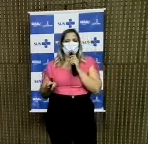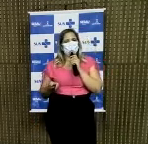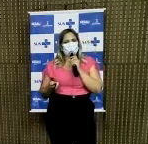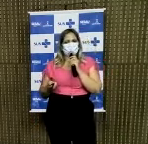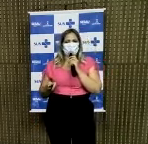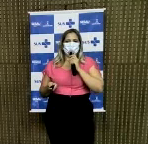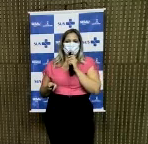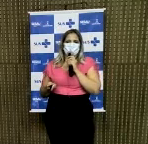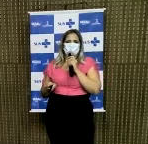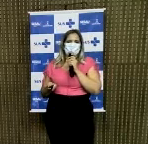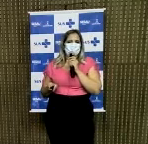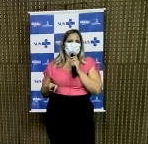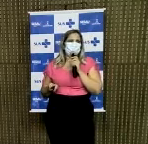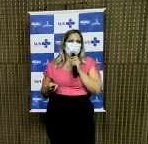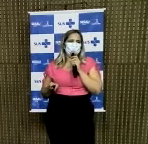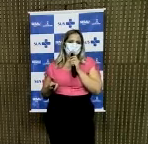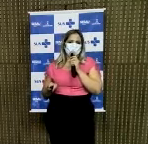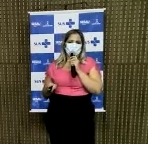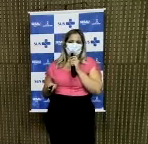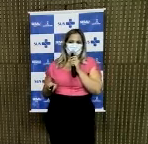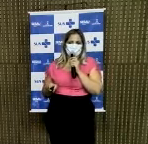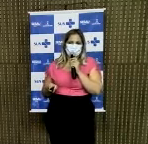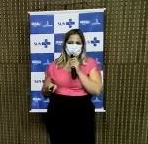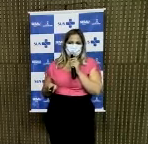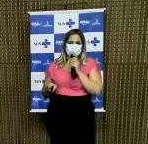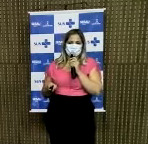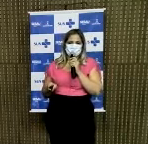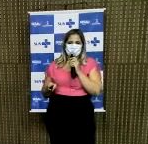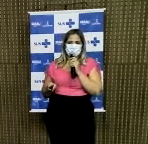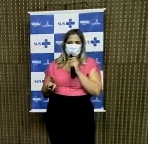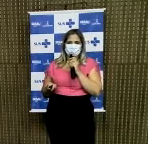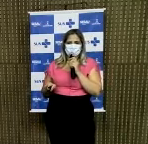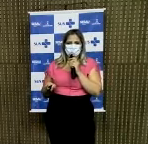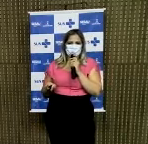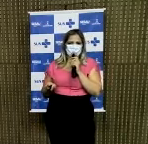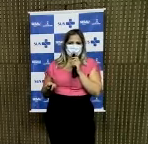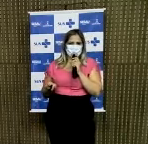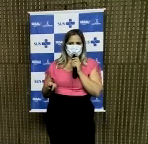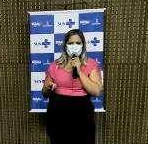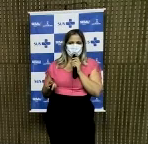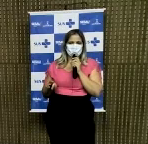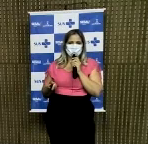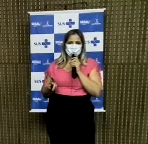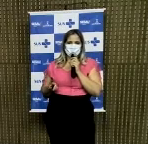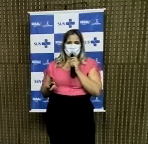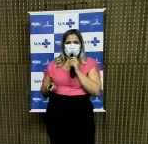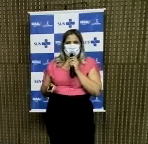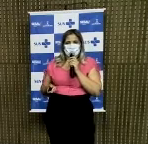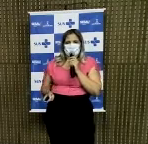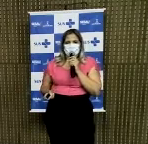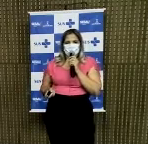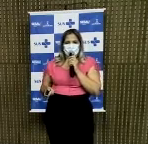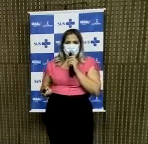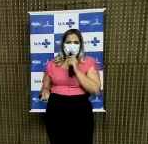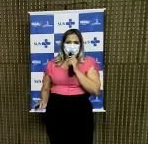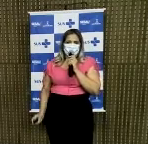E aí foi usado, né, o ano passado e a gente ainda continua usando ele. Aqui tem uma frasezinha.